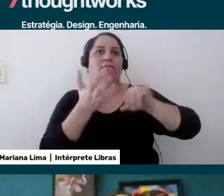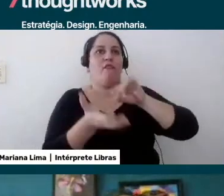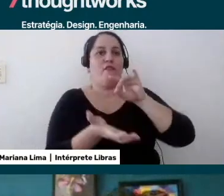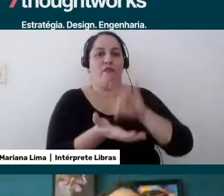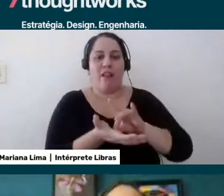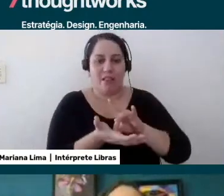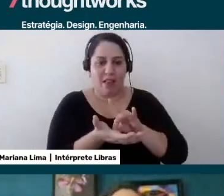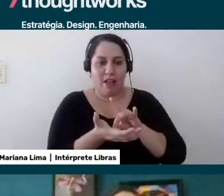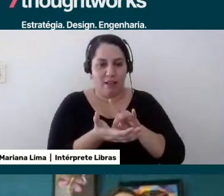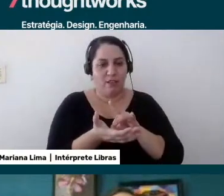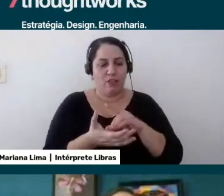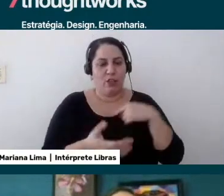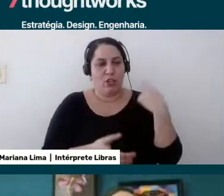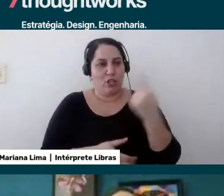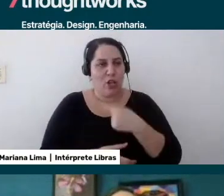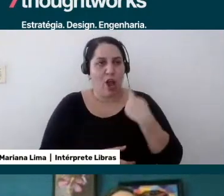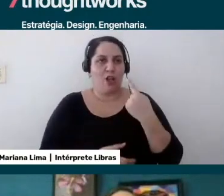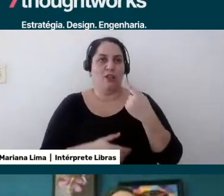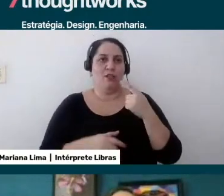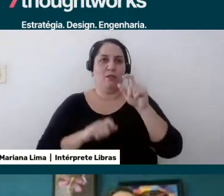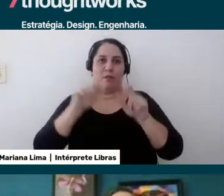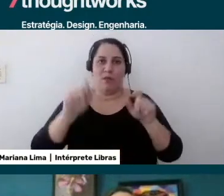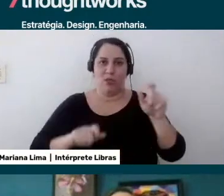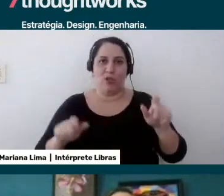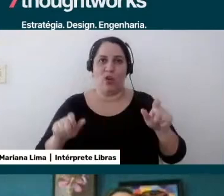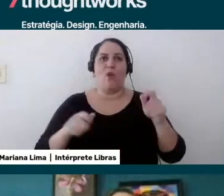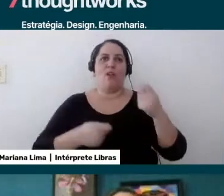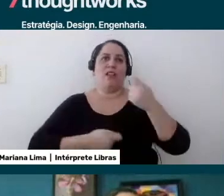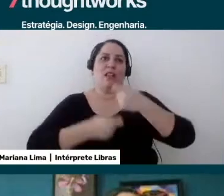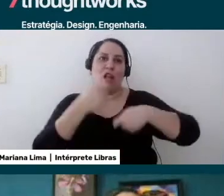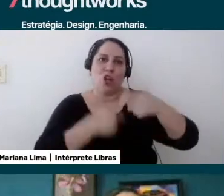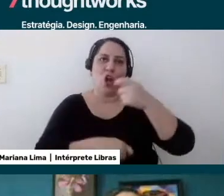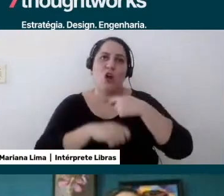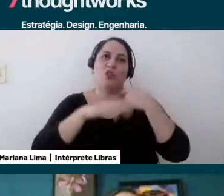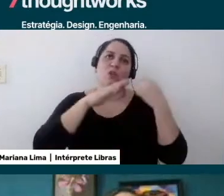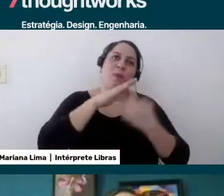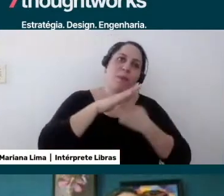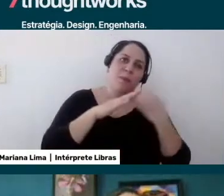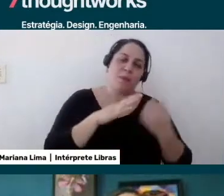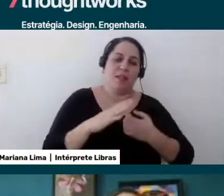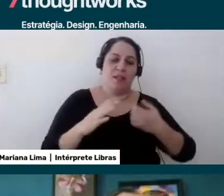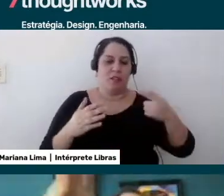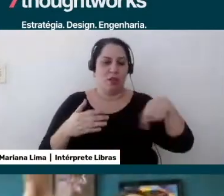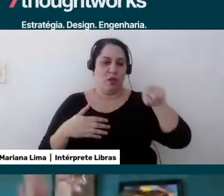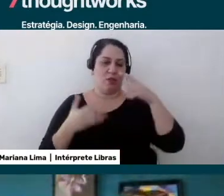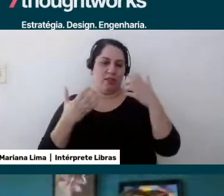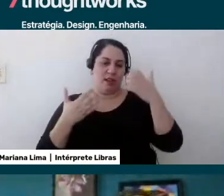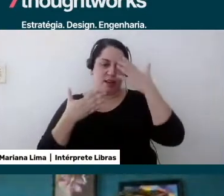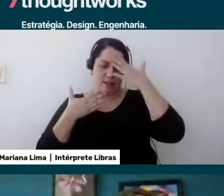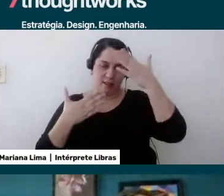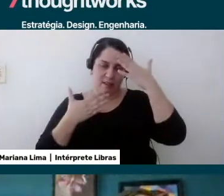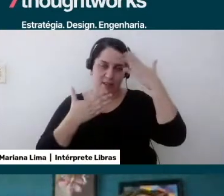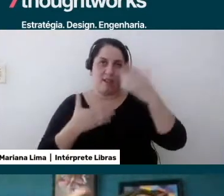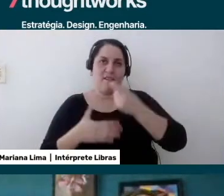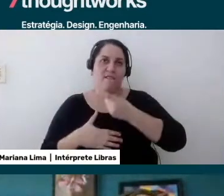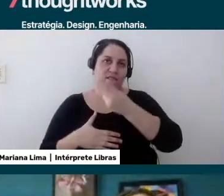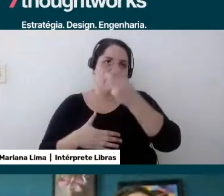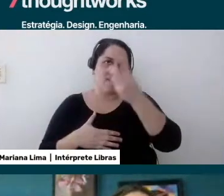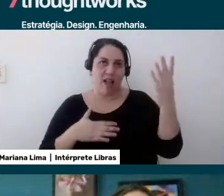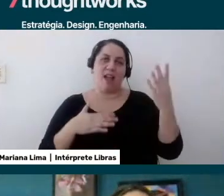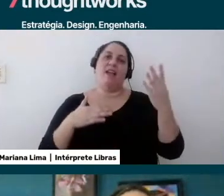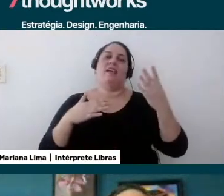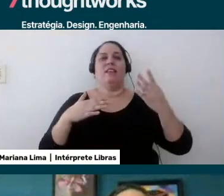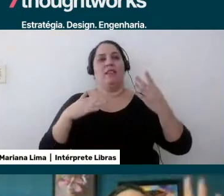negócios, das nossas pessoas também, e eu quero agradecer a várias outras organizações que não estão